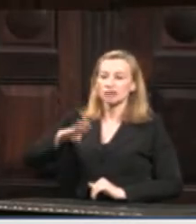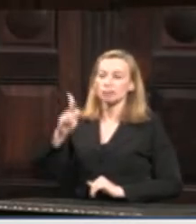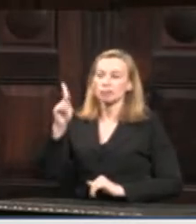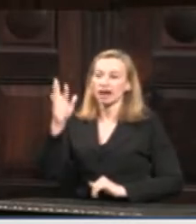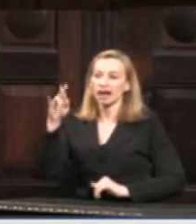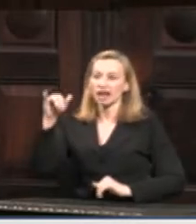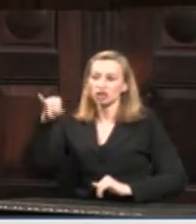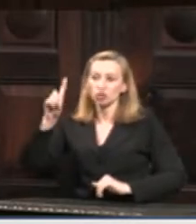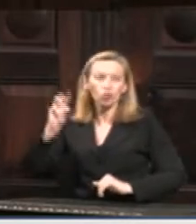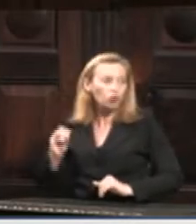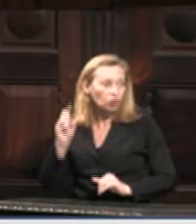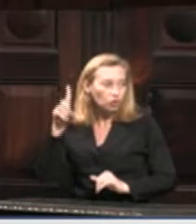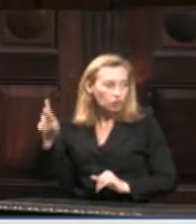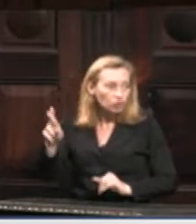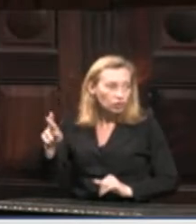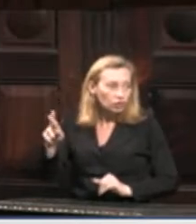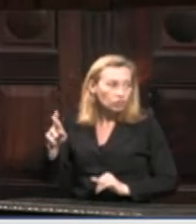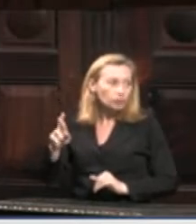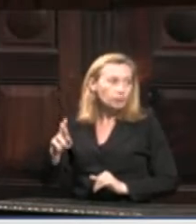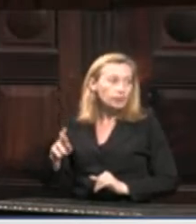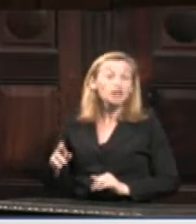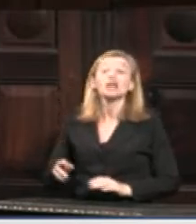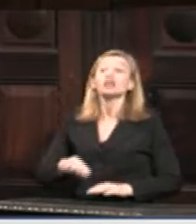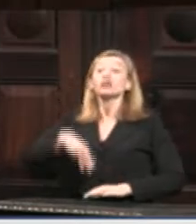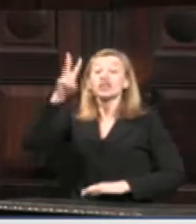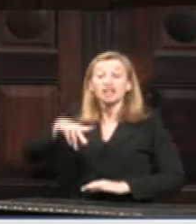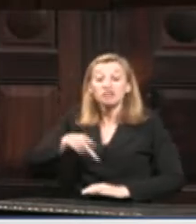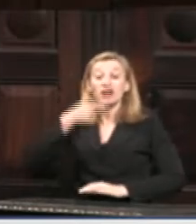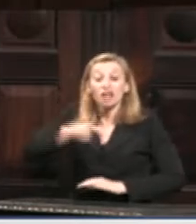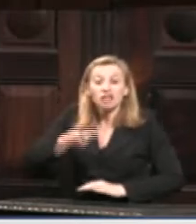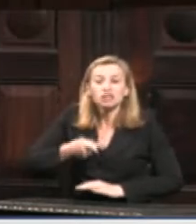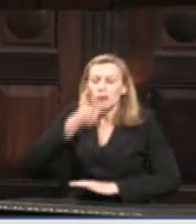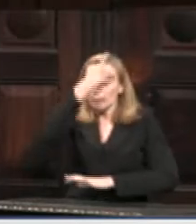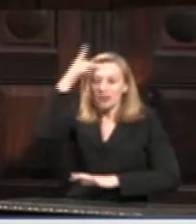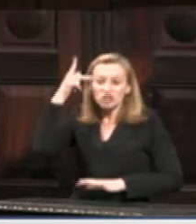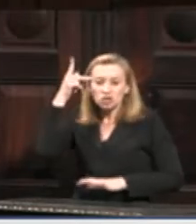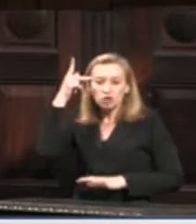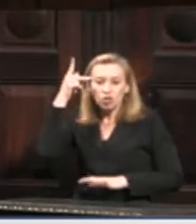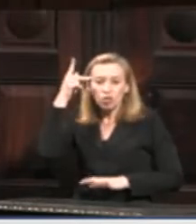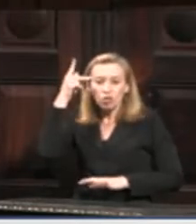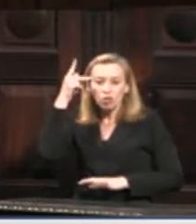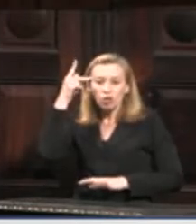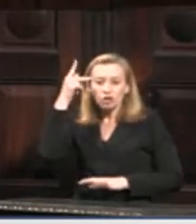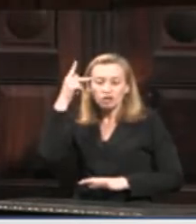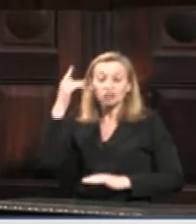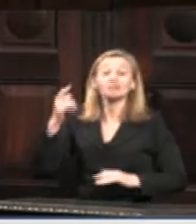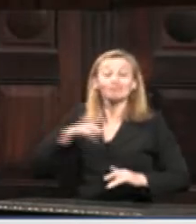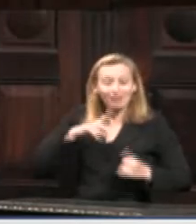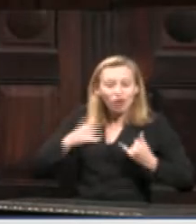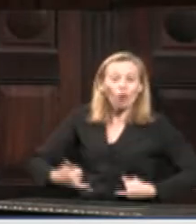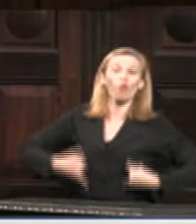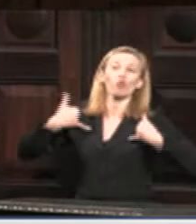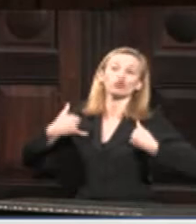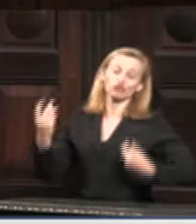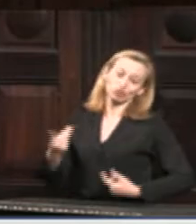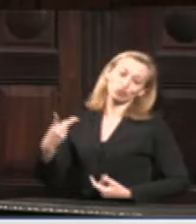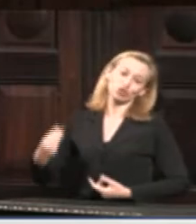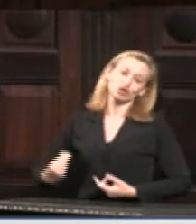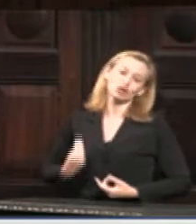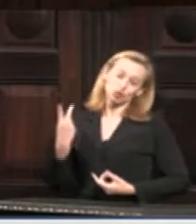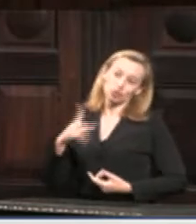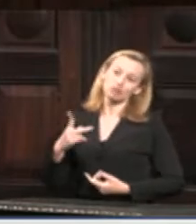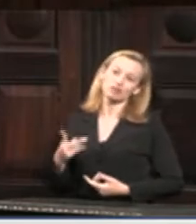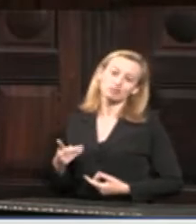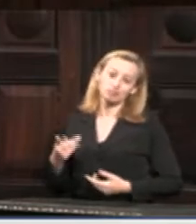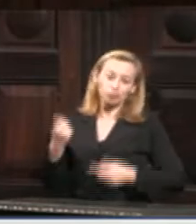alguém calejado, alguém que está acostumado aos debates, alguém que tem orgulho da sua trajetória política e